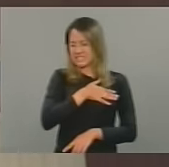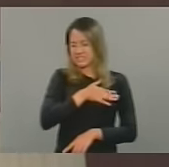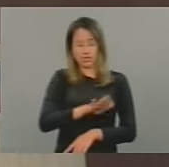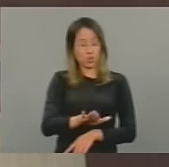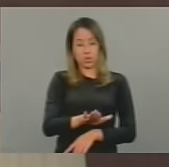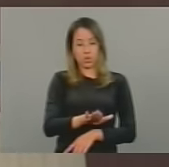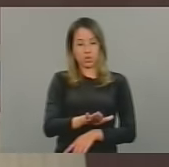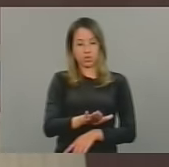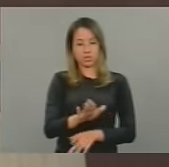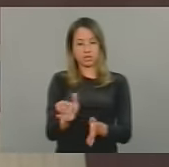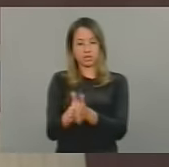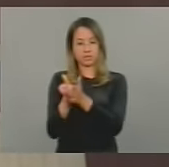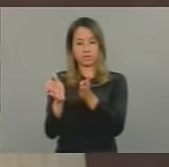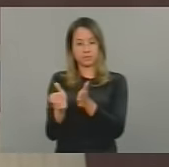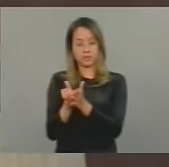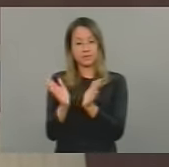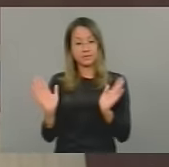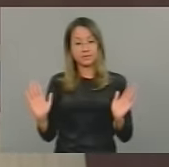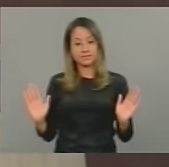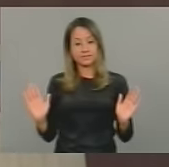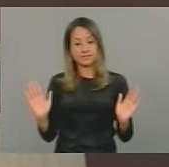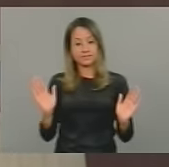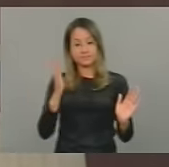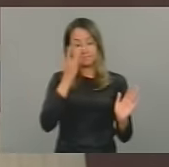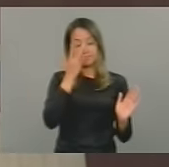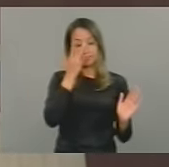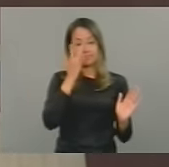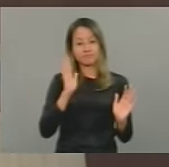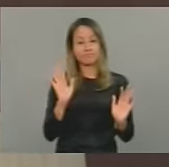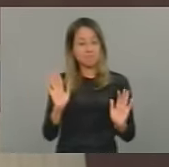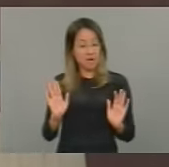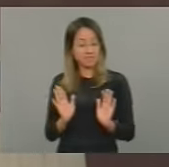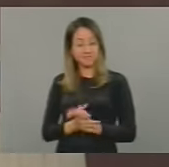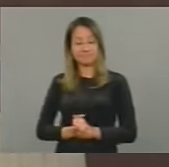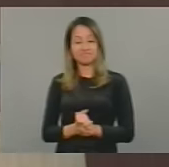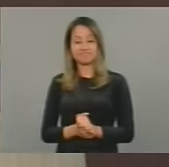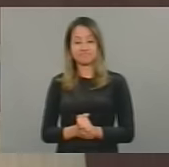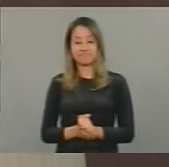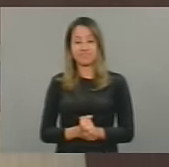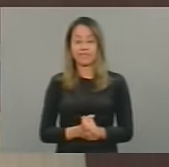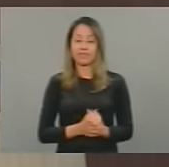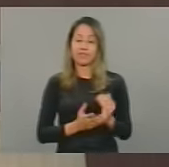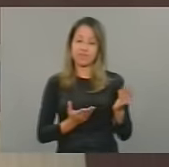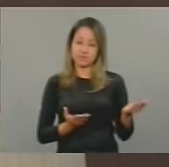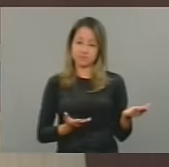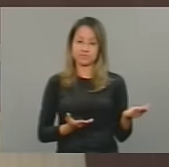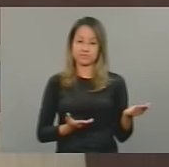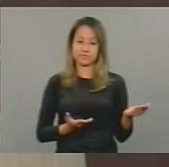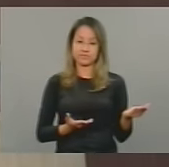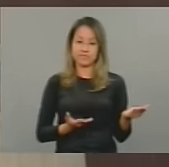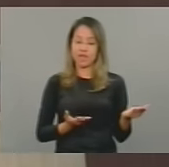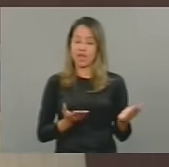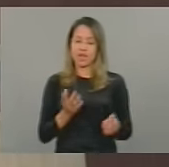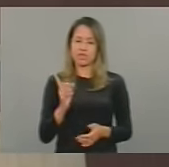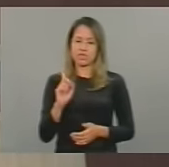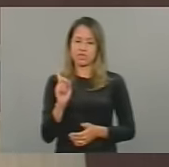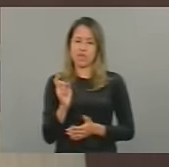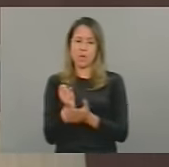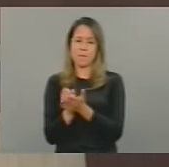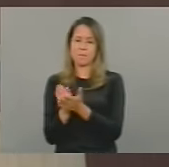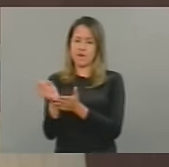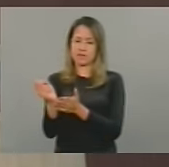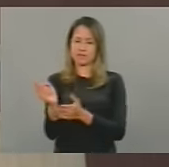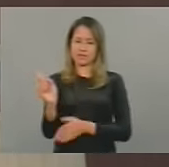e os movimentos organizados. Mas eles não passarão. Toda a